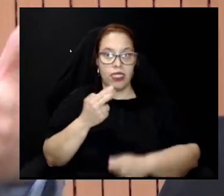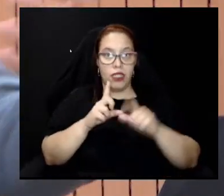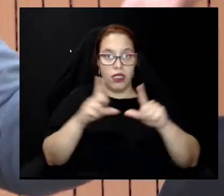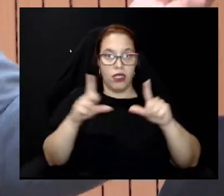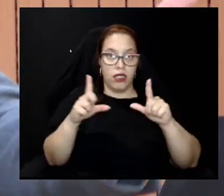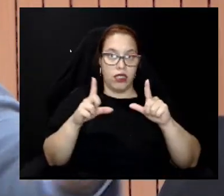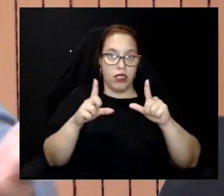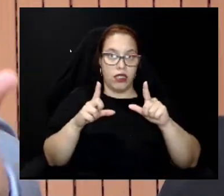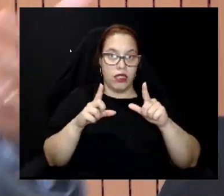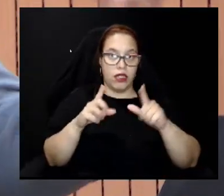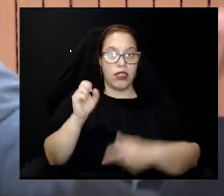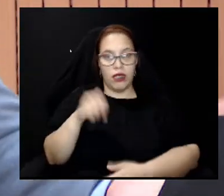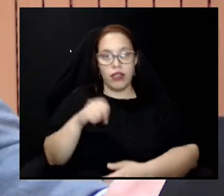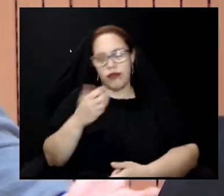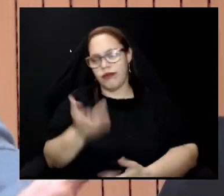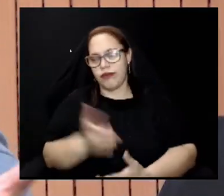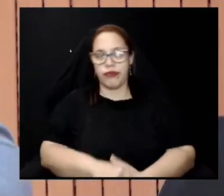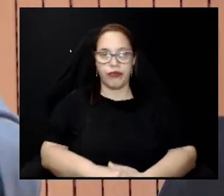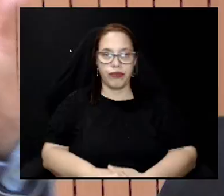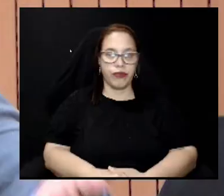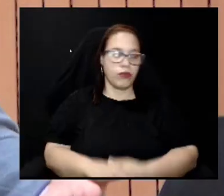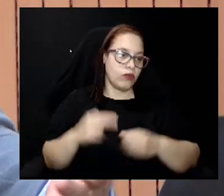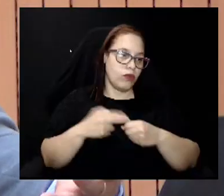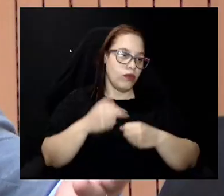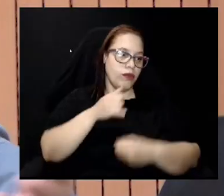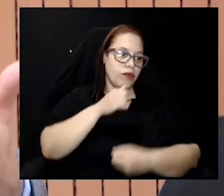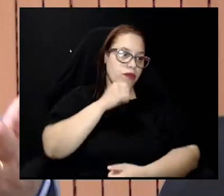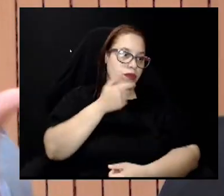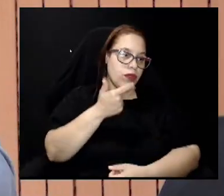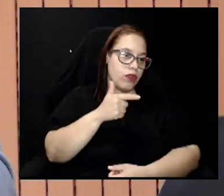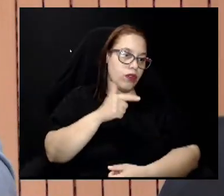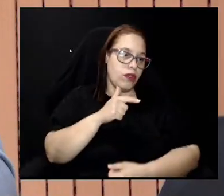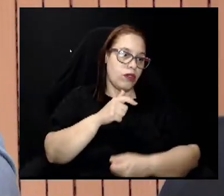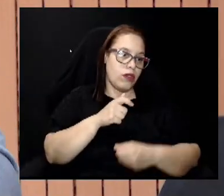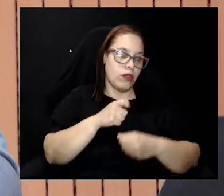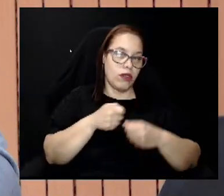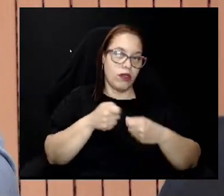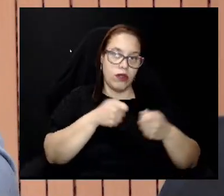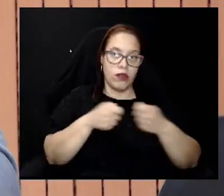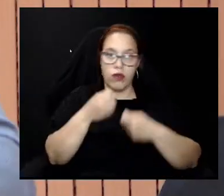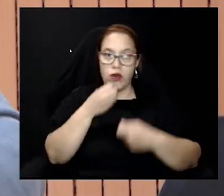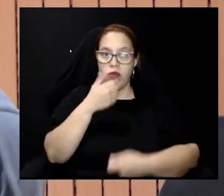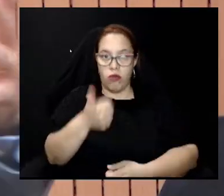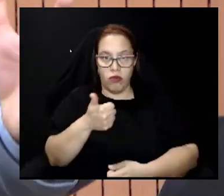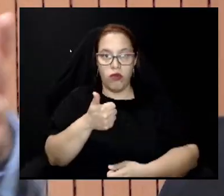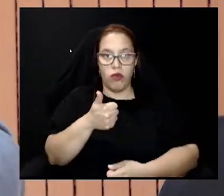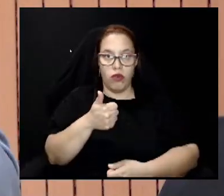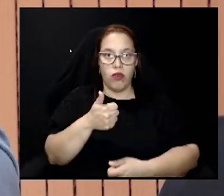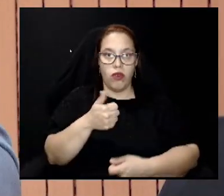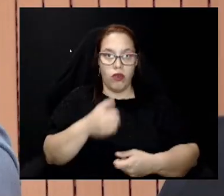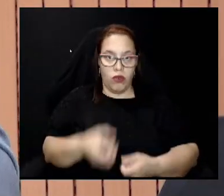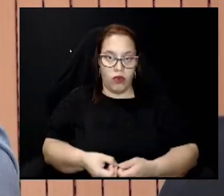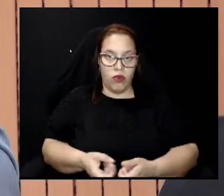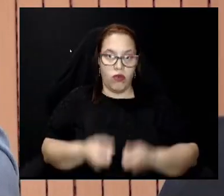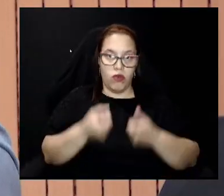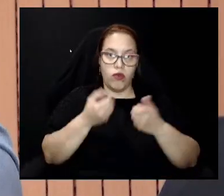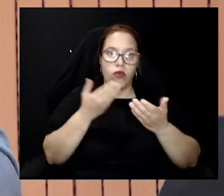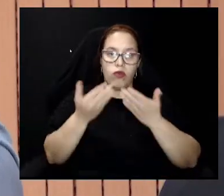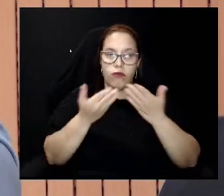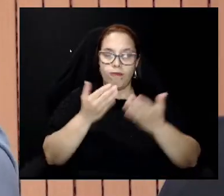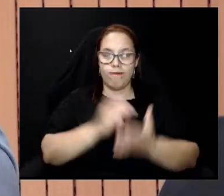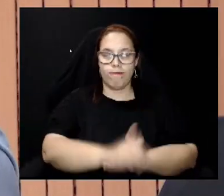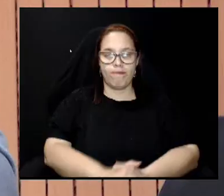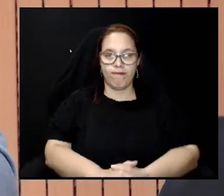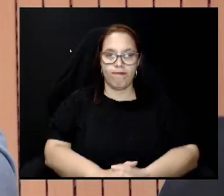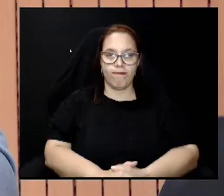sim, né, mas na Unicamp, por exemplo, não temos robô e operamos muito bem pacientes com câncer de ovário. Como fica isso? Muitas vezes,